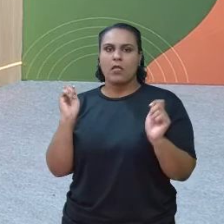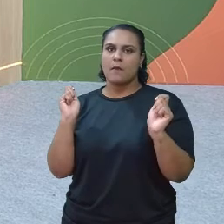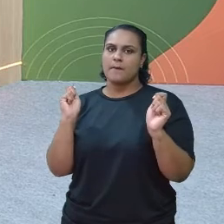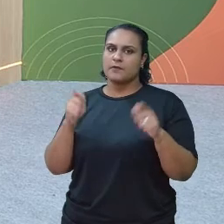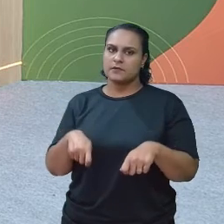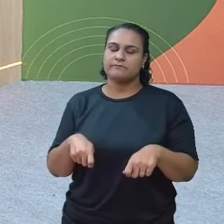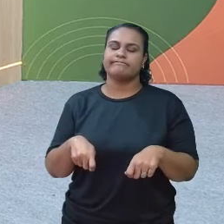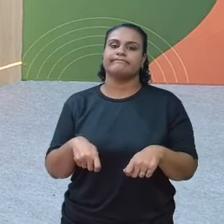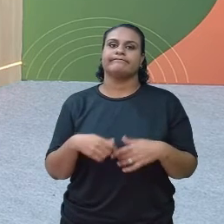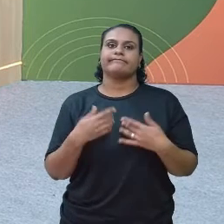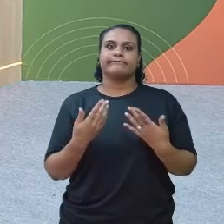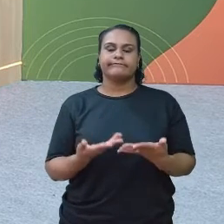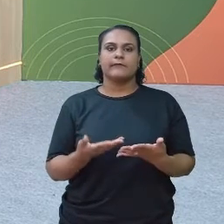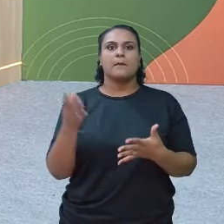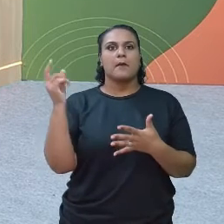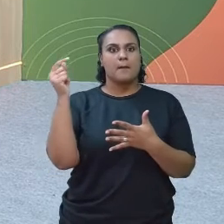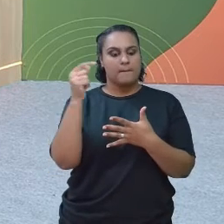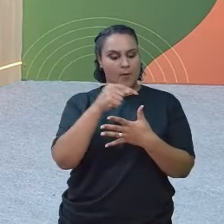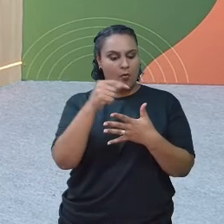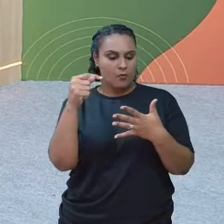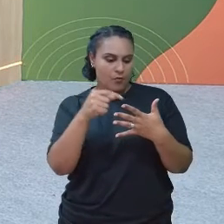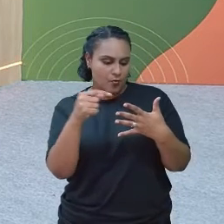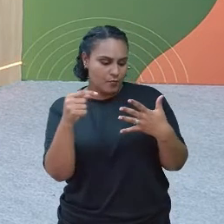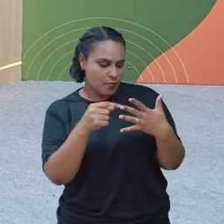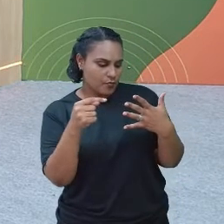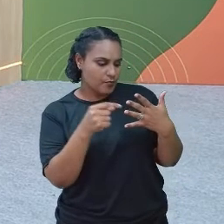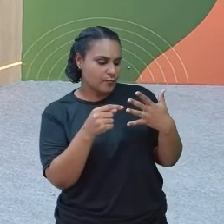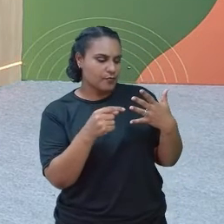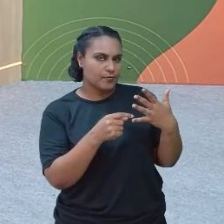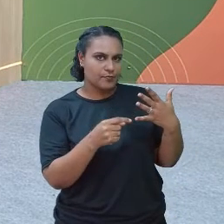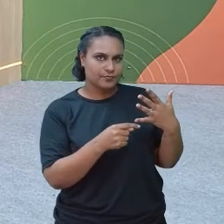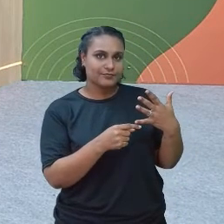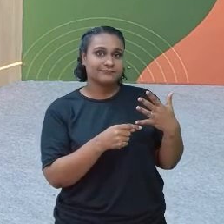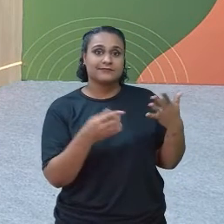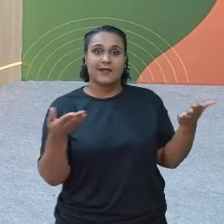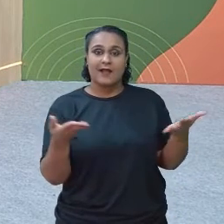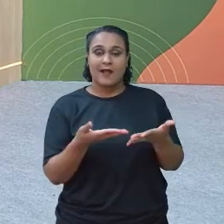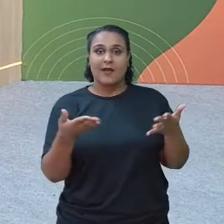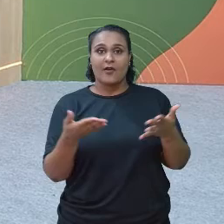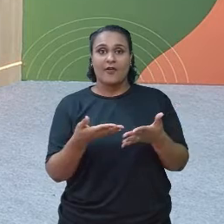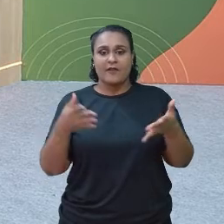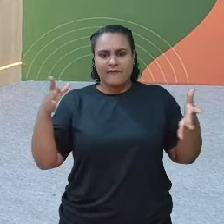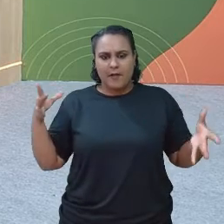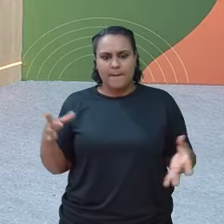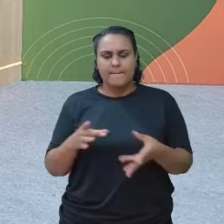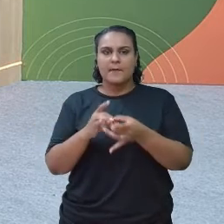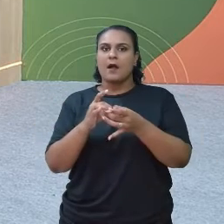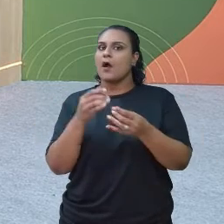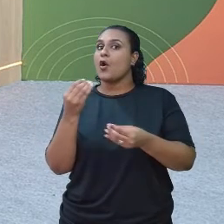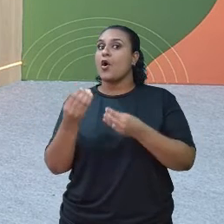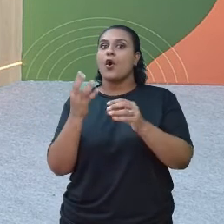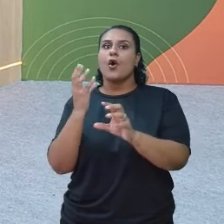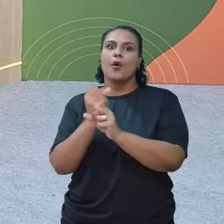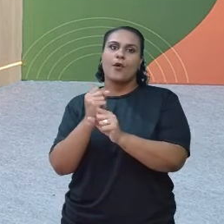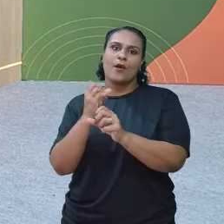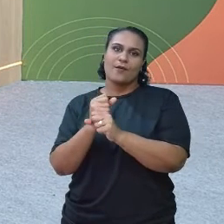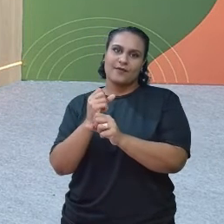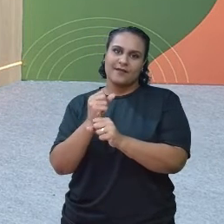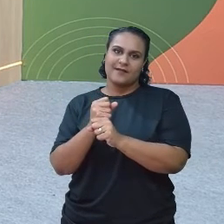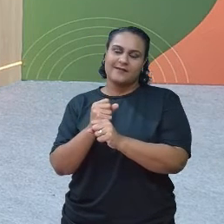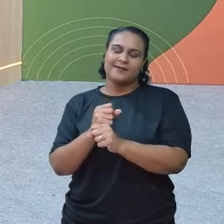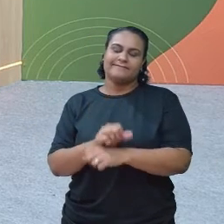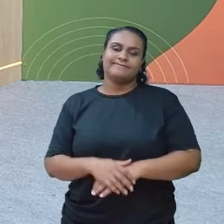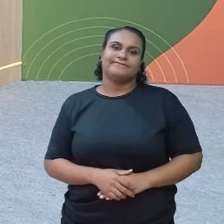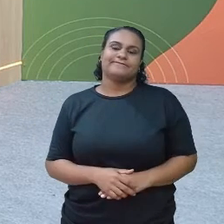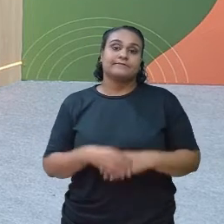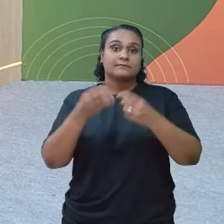gente já consegue dizer 1 a 1, a partir de agora a gente vai tentar sistematizar como seria o cálculo para isso daí.